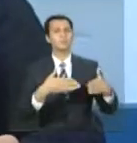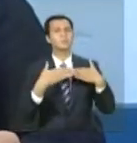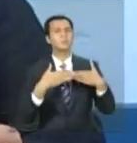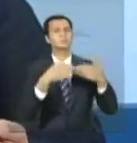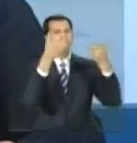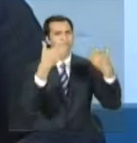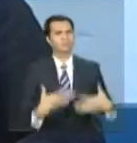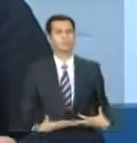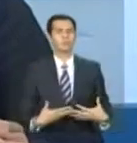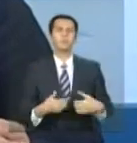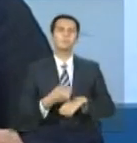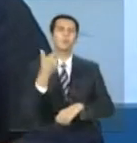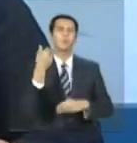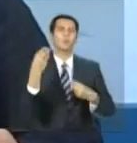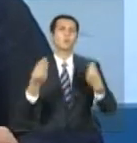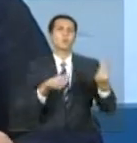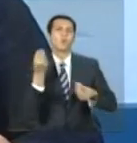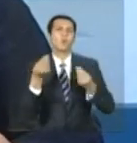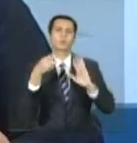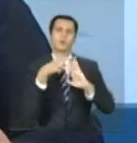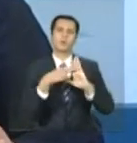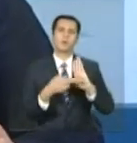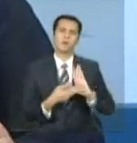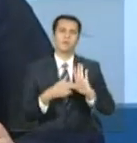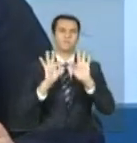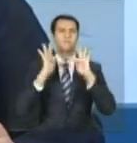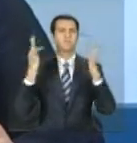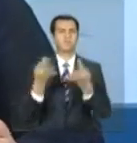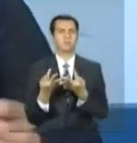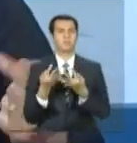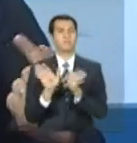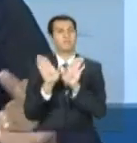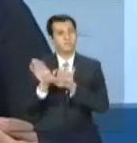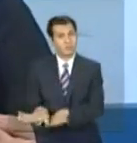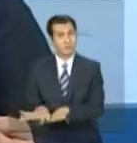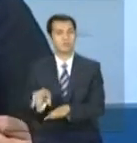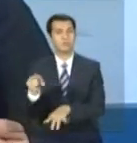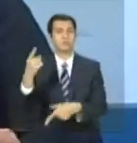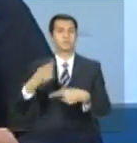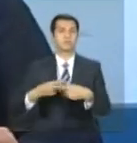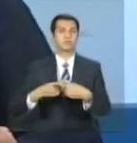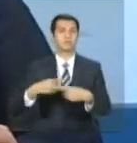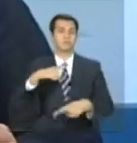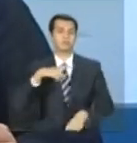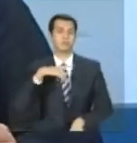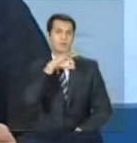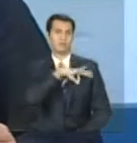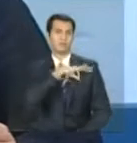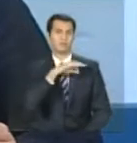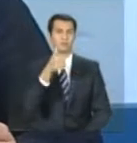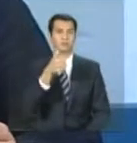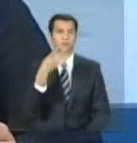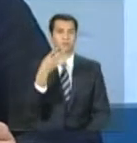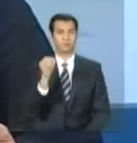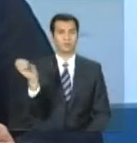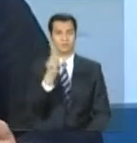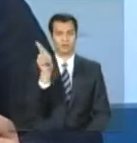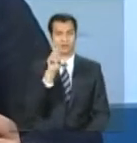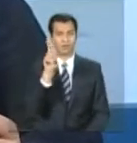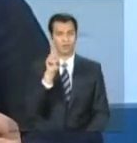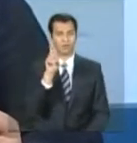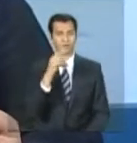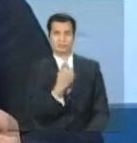melhor sobre a regra de permanência de famílias com renda acima de R$ 140,00 per capita